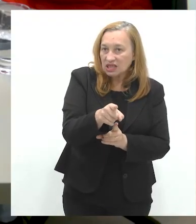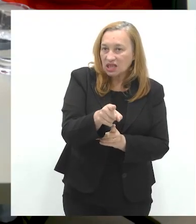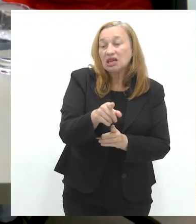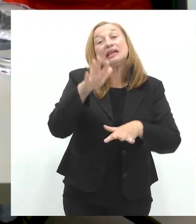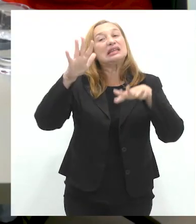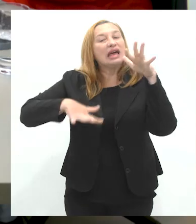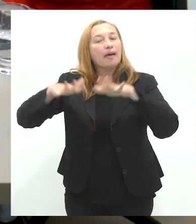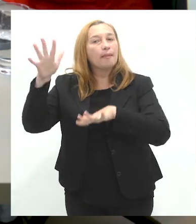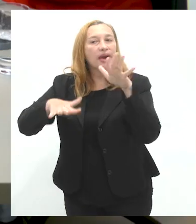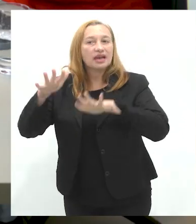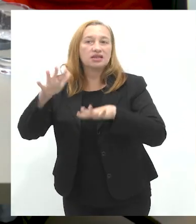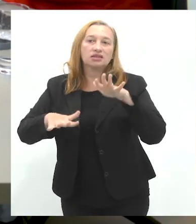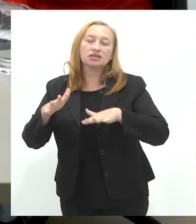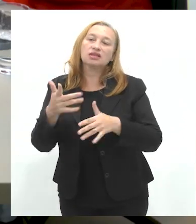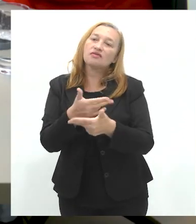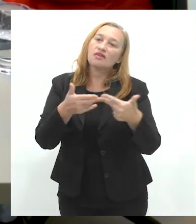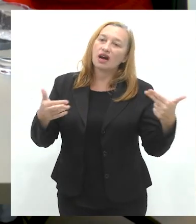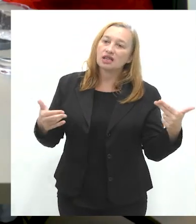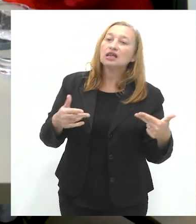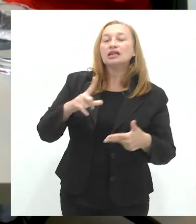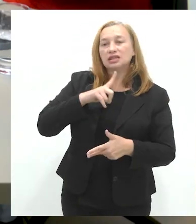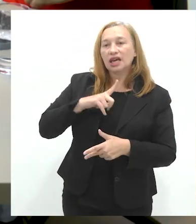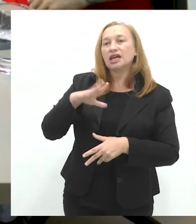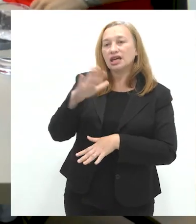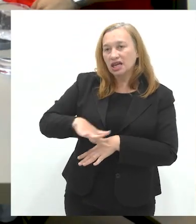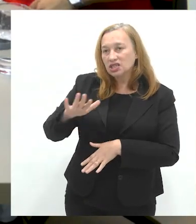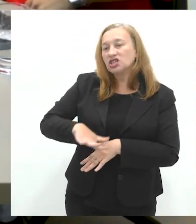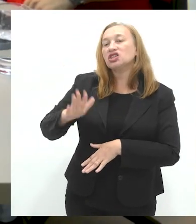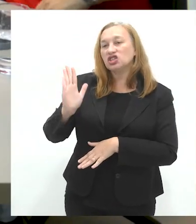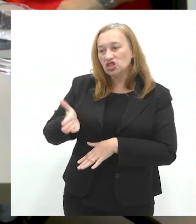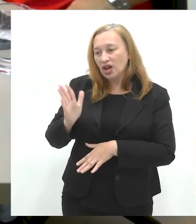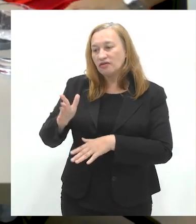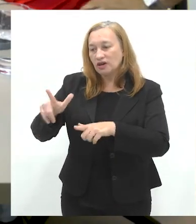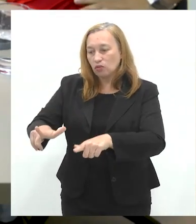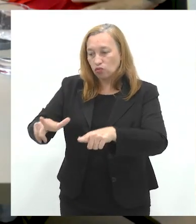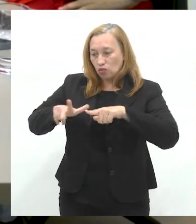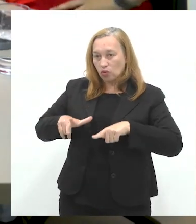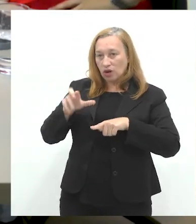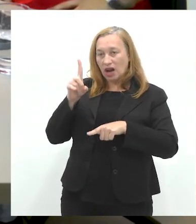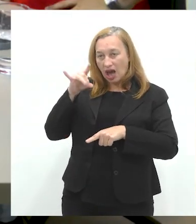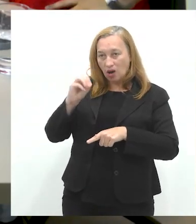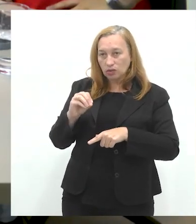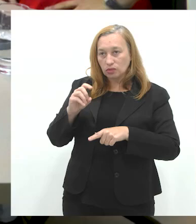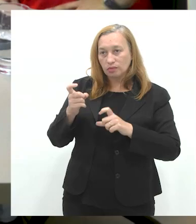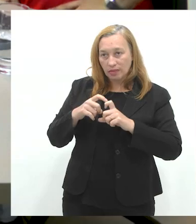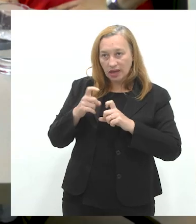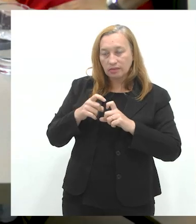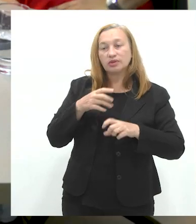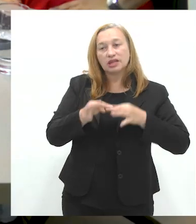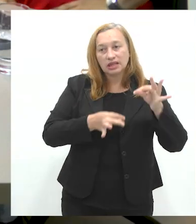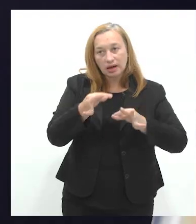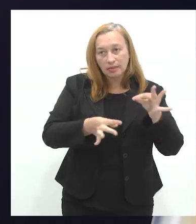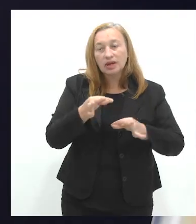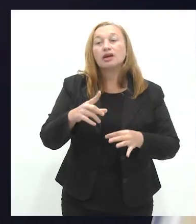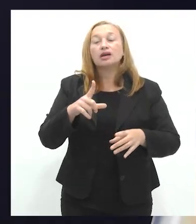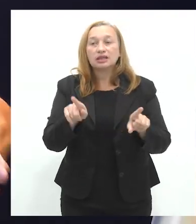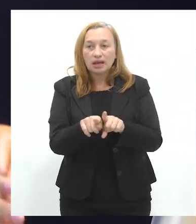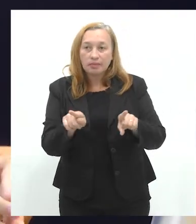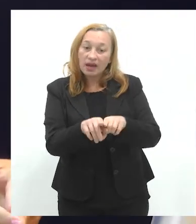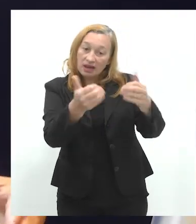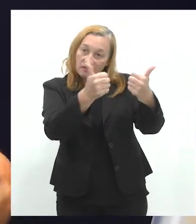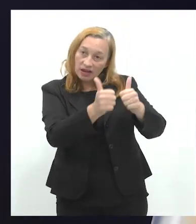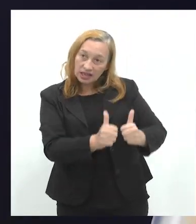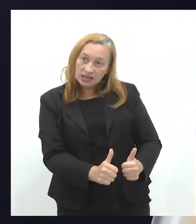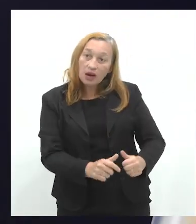diagnosticada para você? Depende, nós temos várias demandas. Eu tenho criança que já vem com o laudo do médico Com laudo? para fazer um tratamento. Sim. Também faz